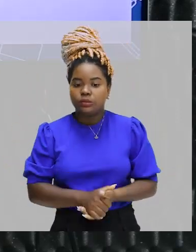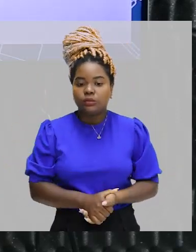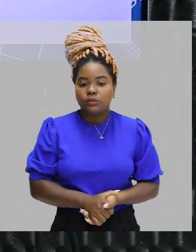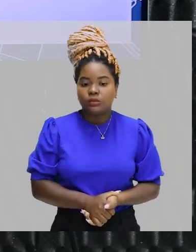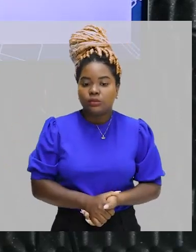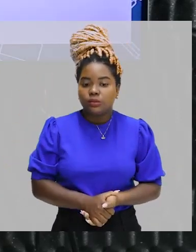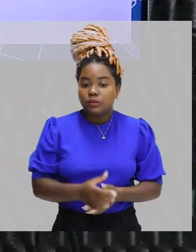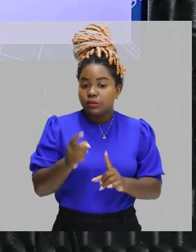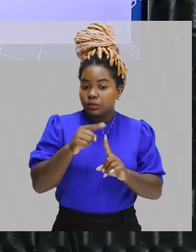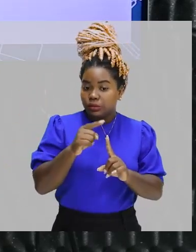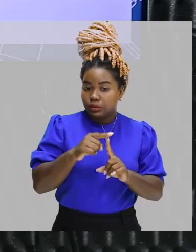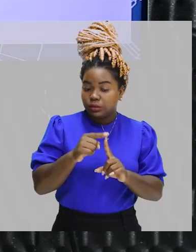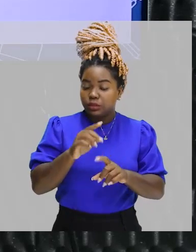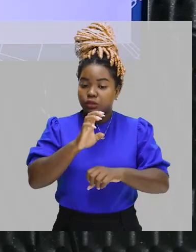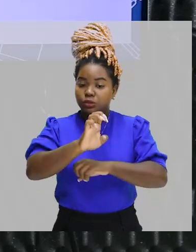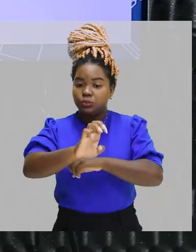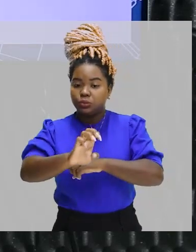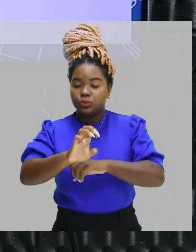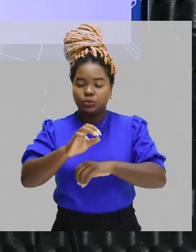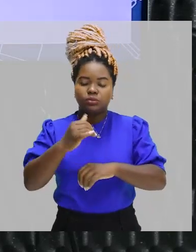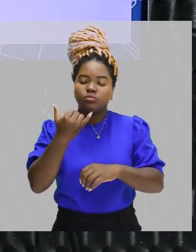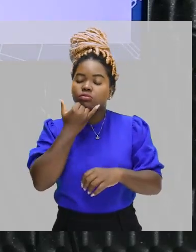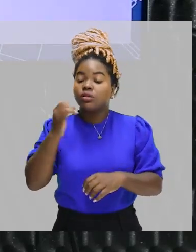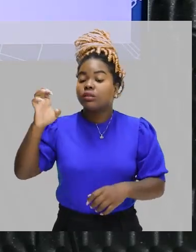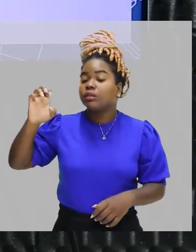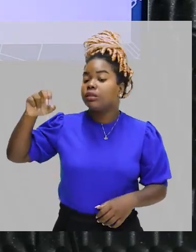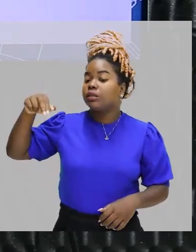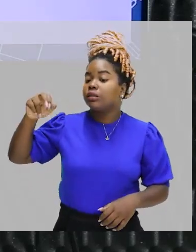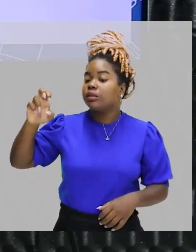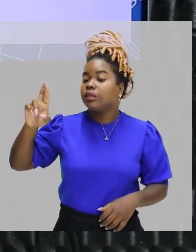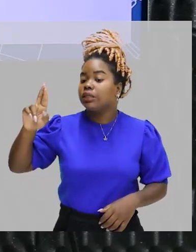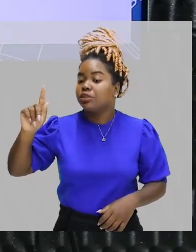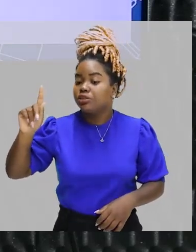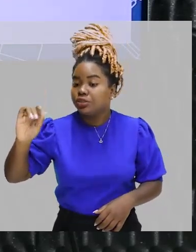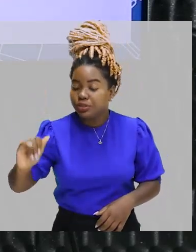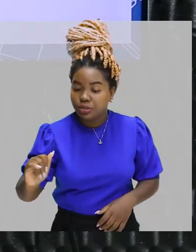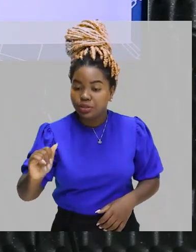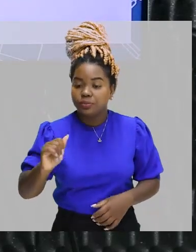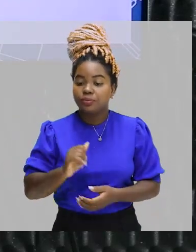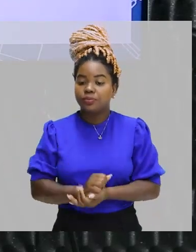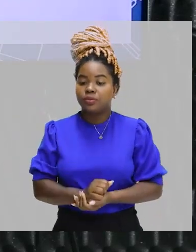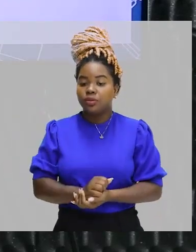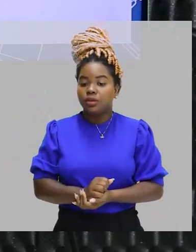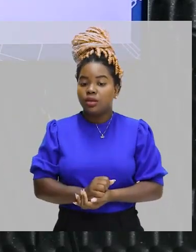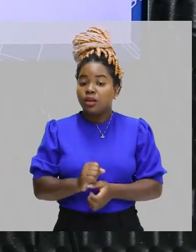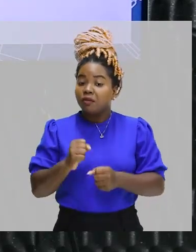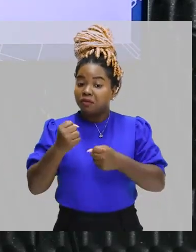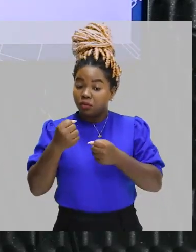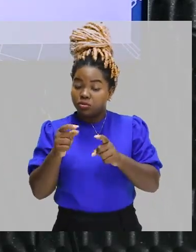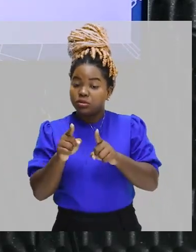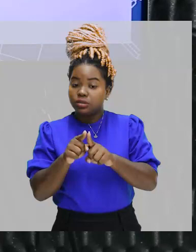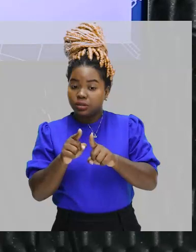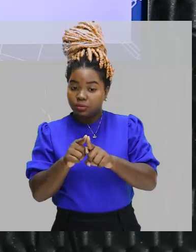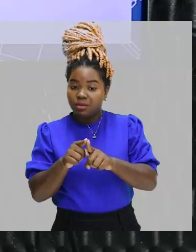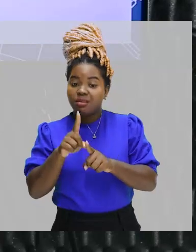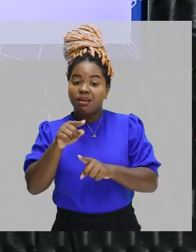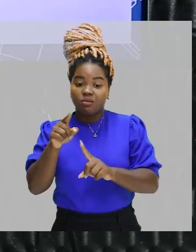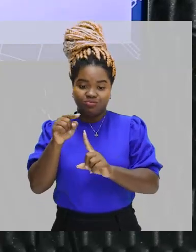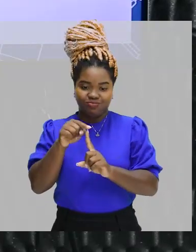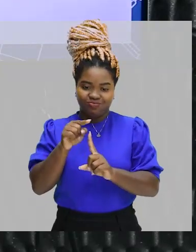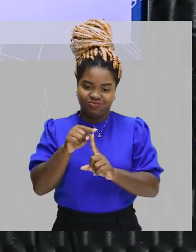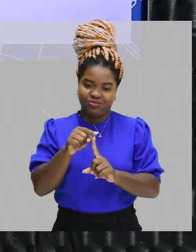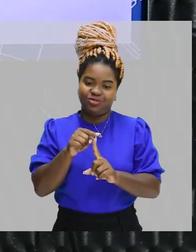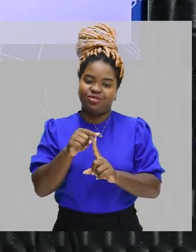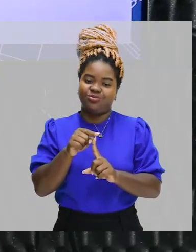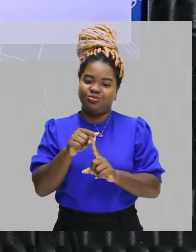Essa energia do fóton de luz incidente, ok? E a força que age sobre ela é uma força